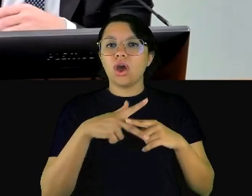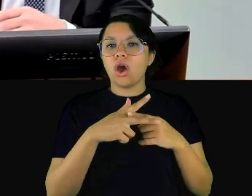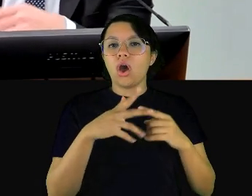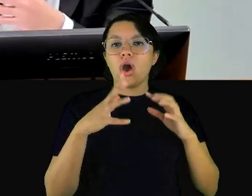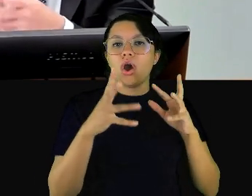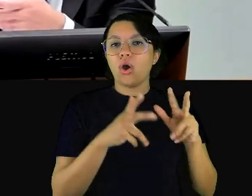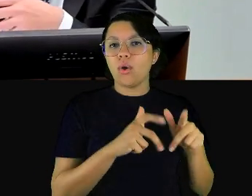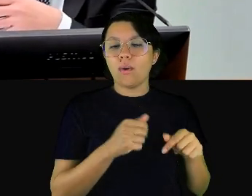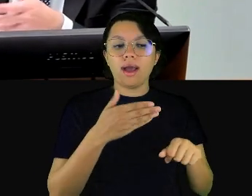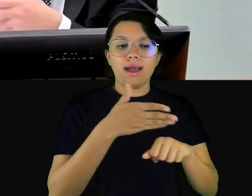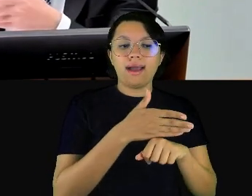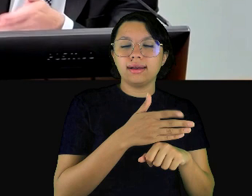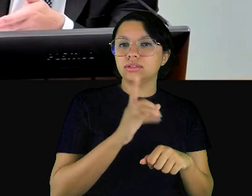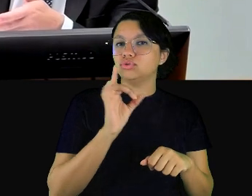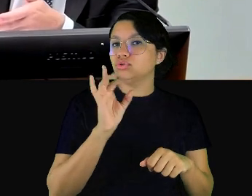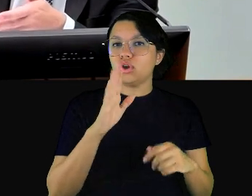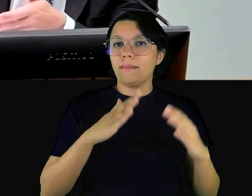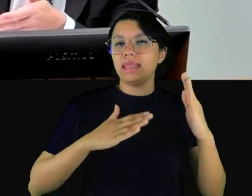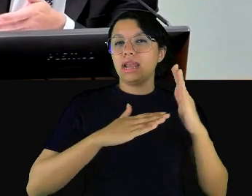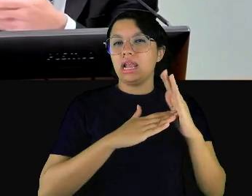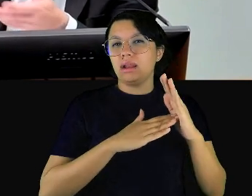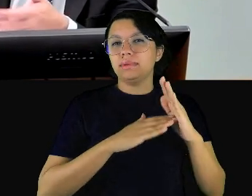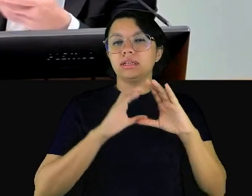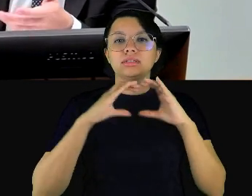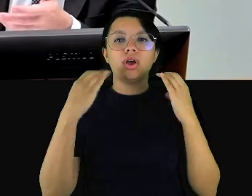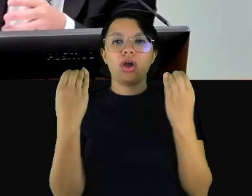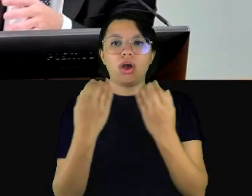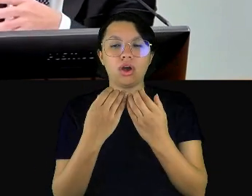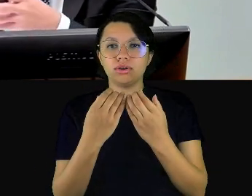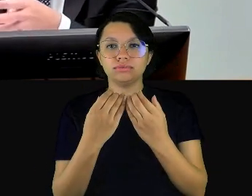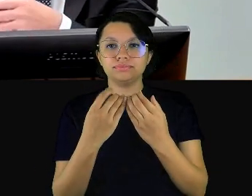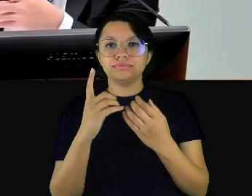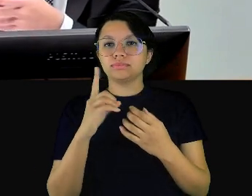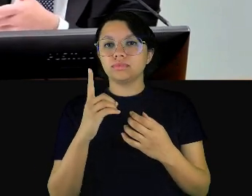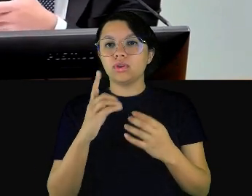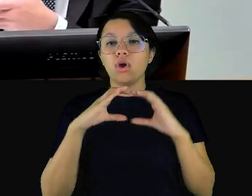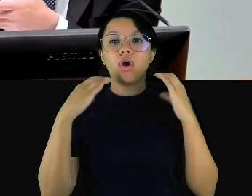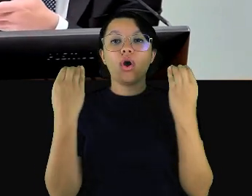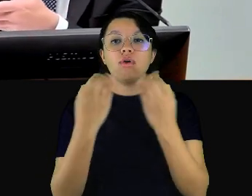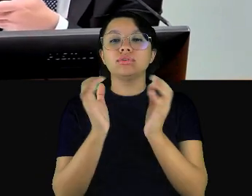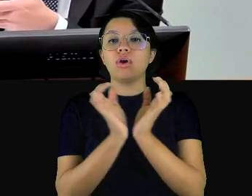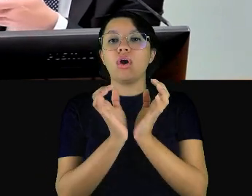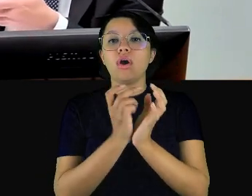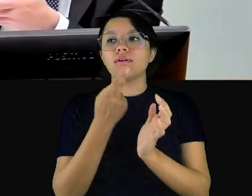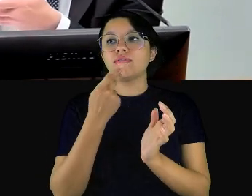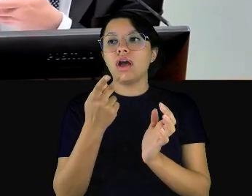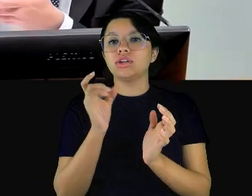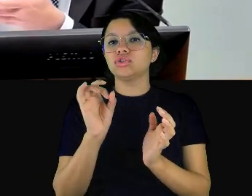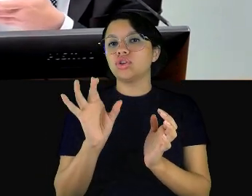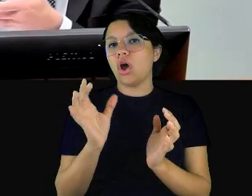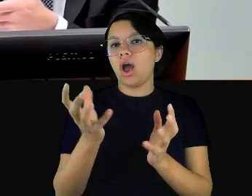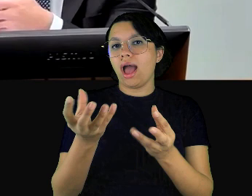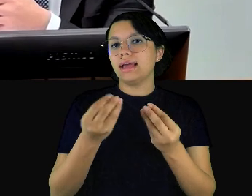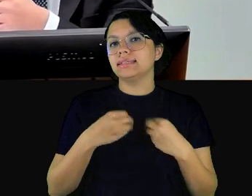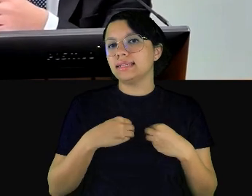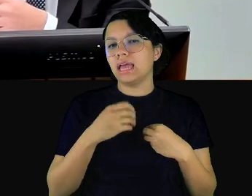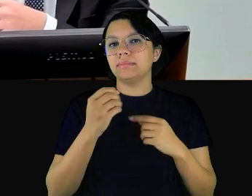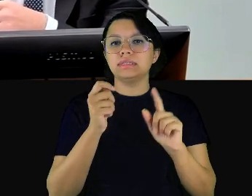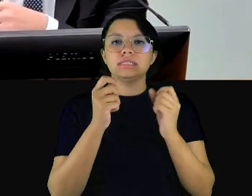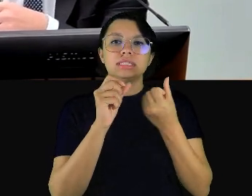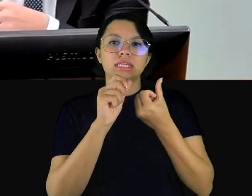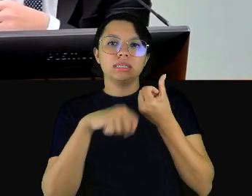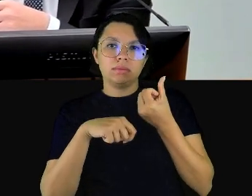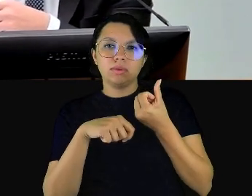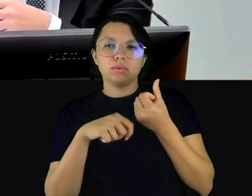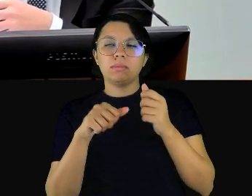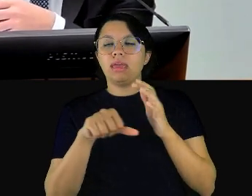não somente pela limitação da convenção coletiva, porque normalmente, nesse caso, a convenção coletiva costuma falar, olha, só vai receber durante os 6 primeiros meses de